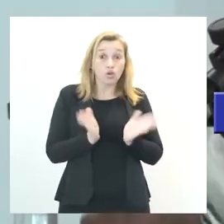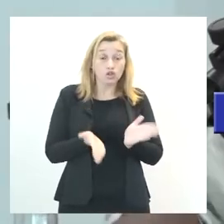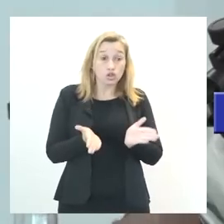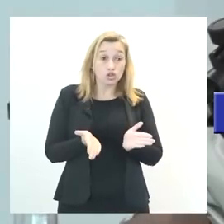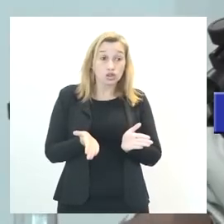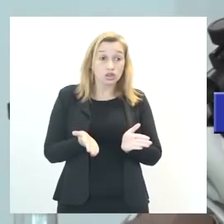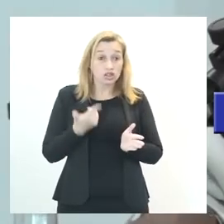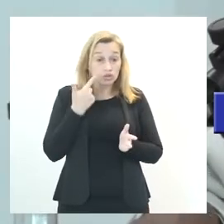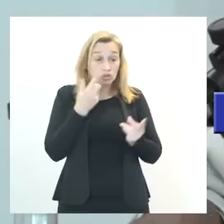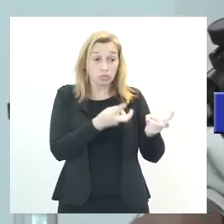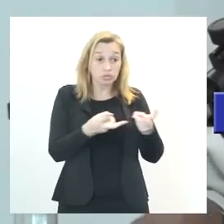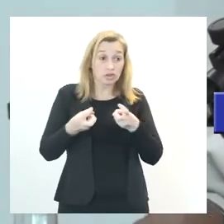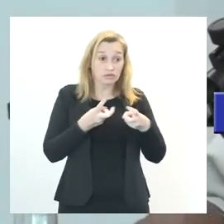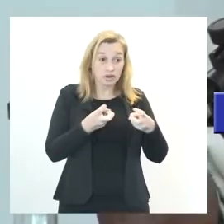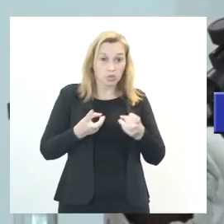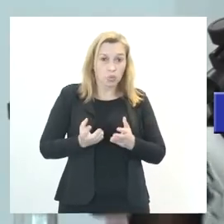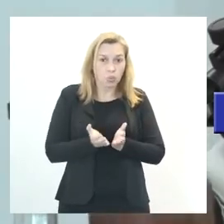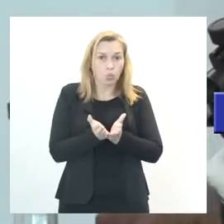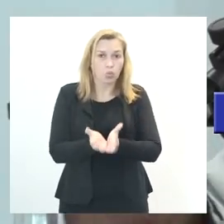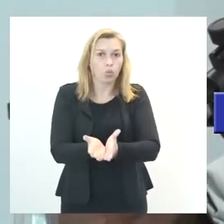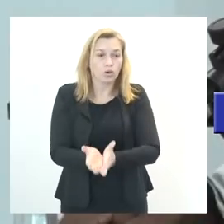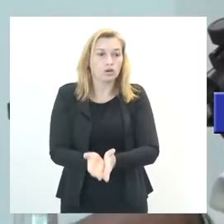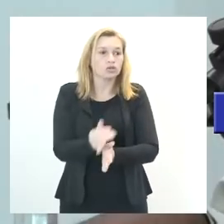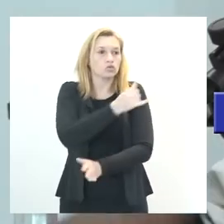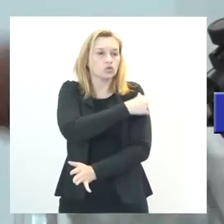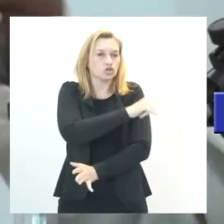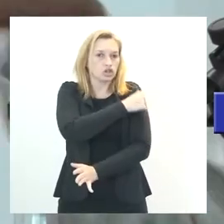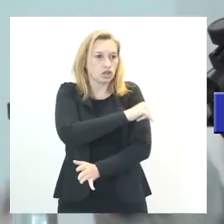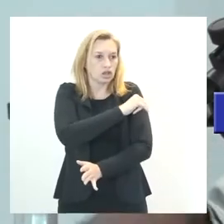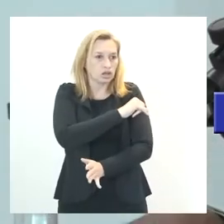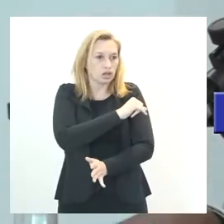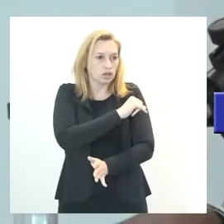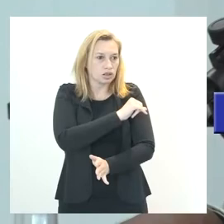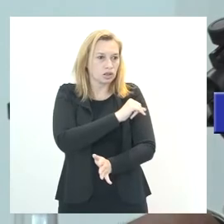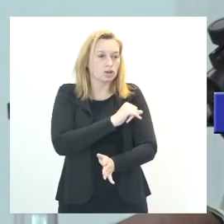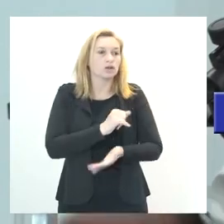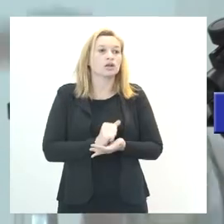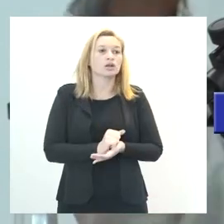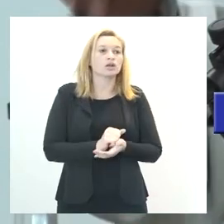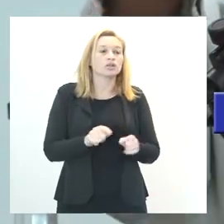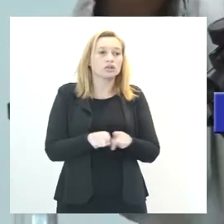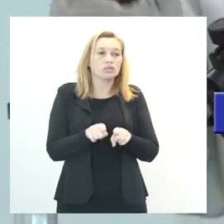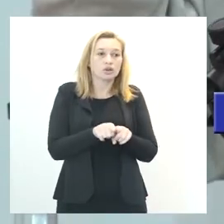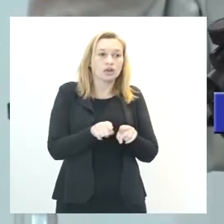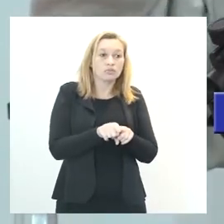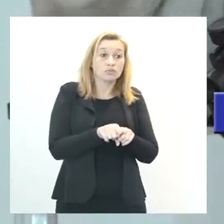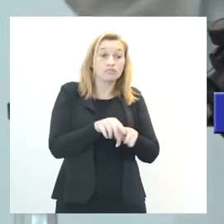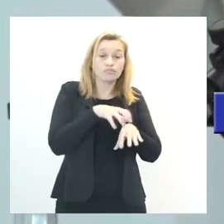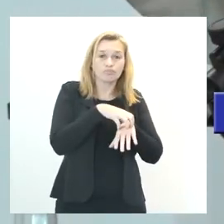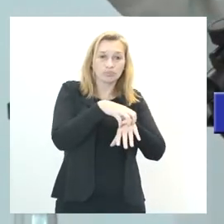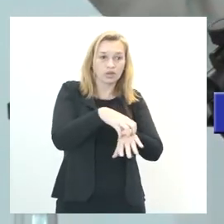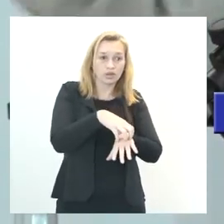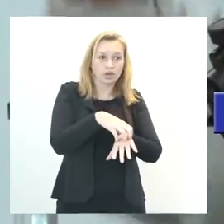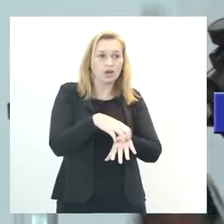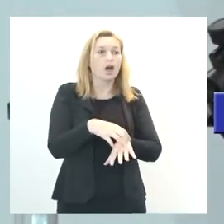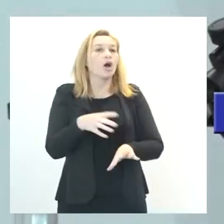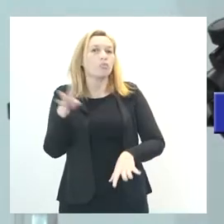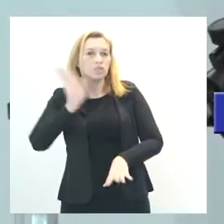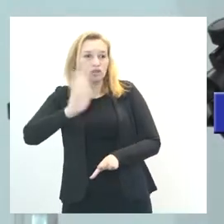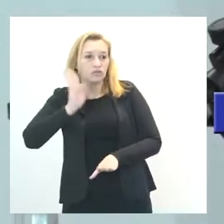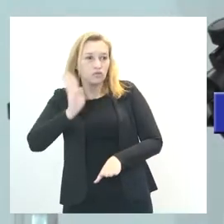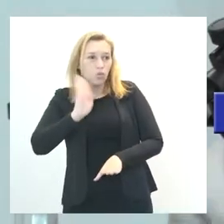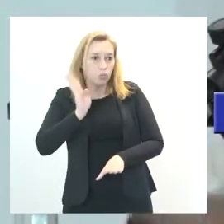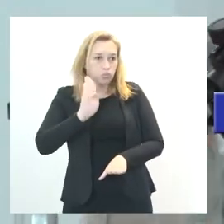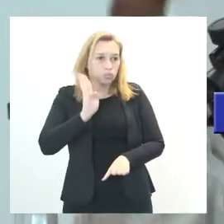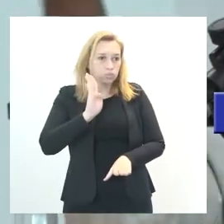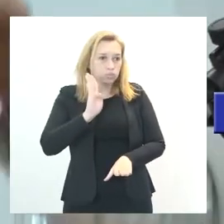sistema através do islamismo e já época da concessão que até Botafogo até a Barra da Tijuca é menos da metade que tinha na década de 80 e 90